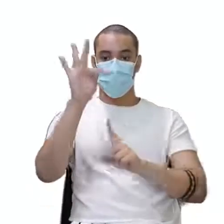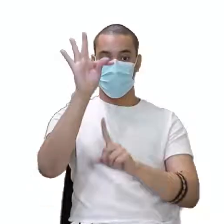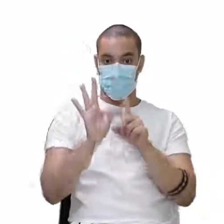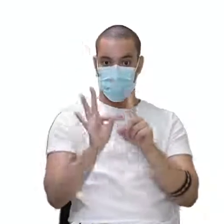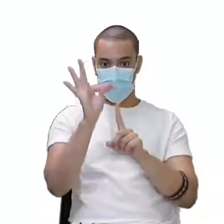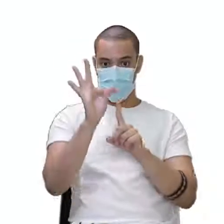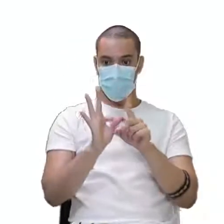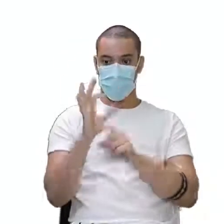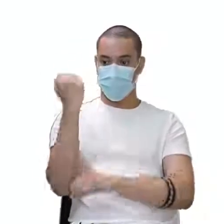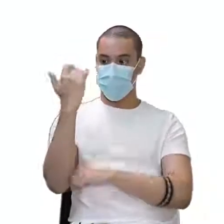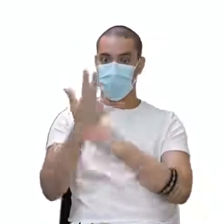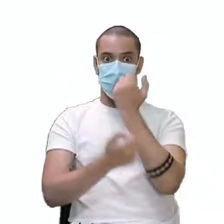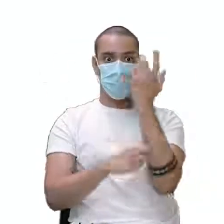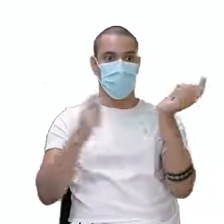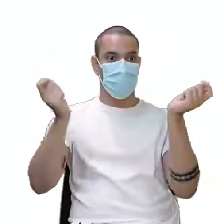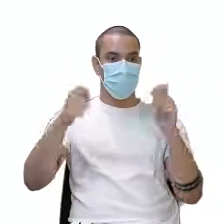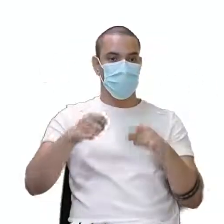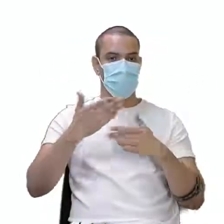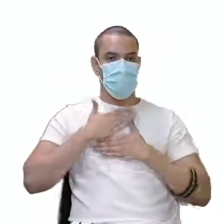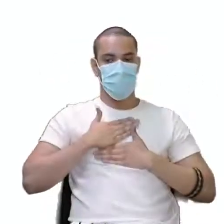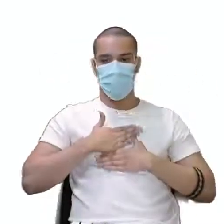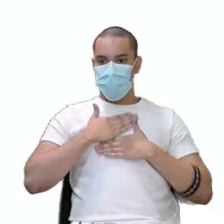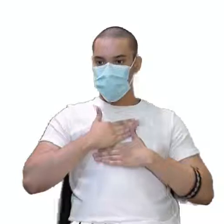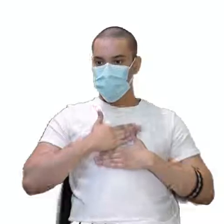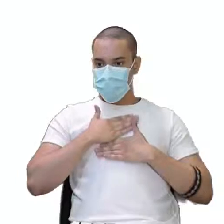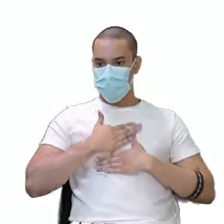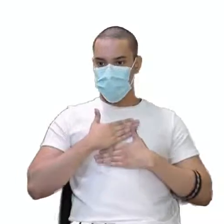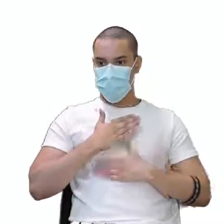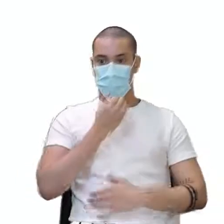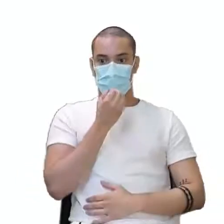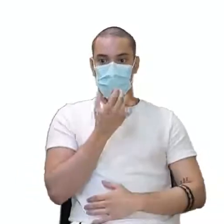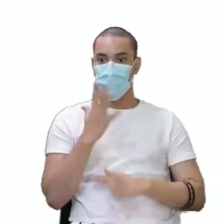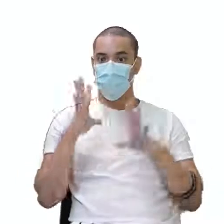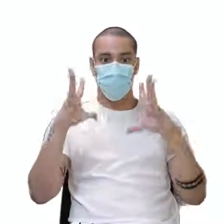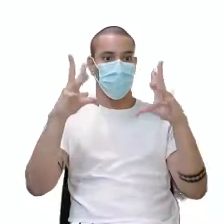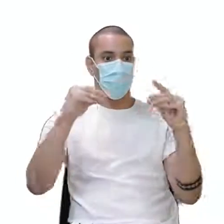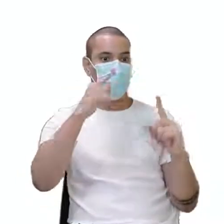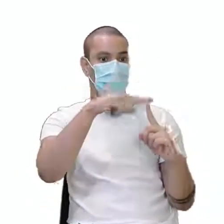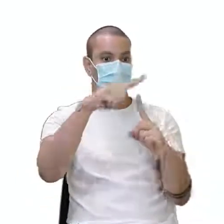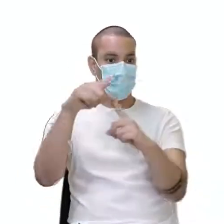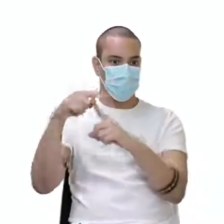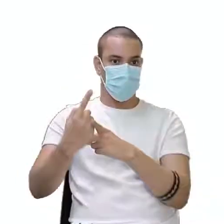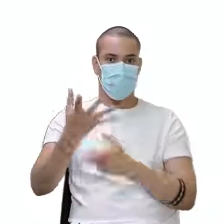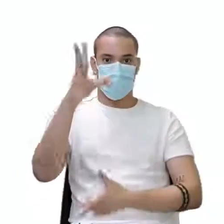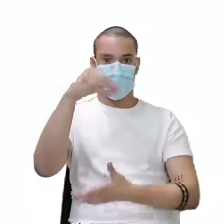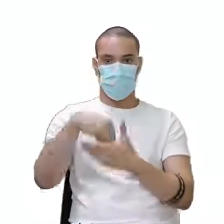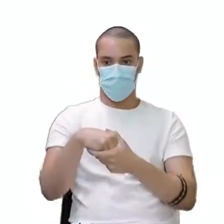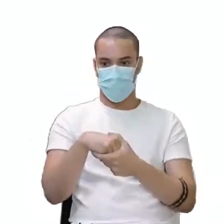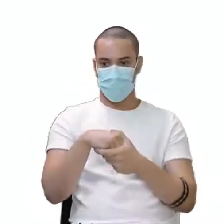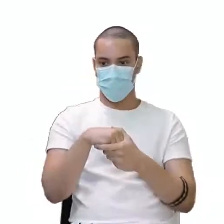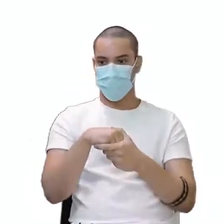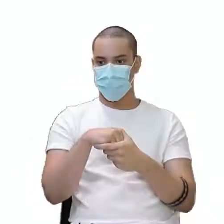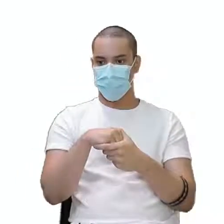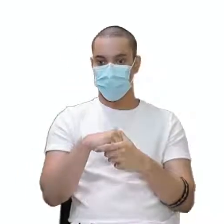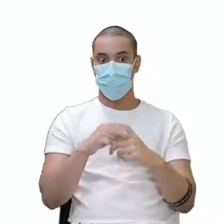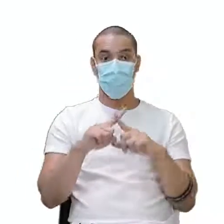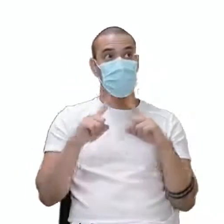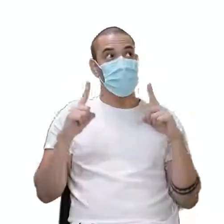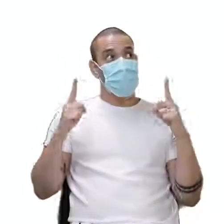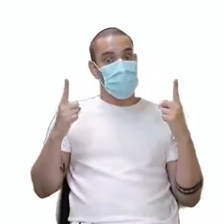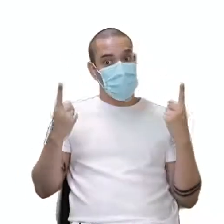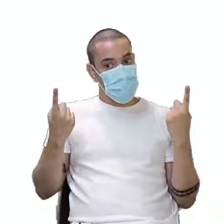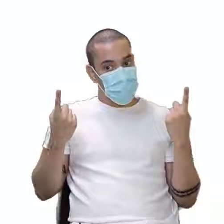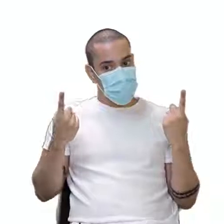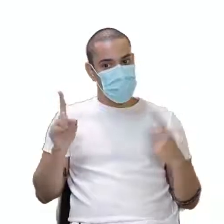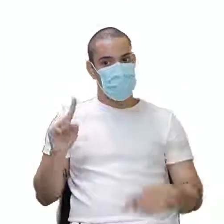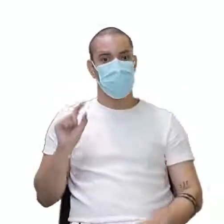seja agradável, tá? Para todas as espécies dentro dessa biosfera. Porém, contudo, todavia,